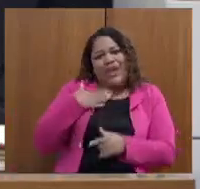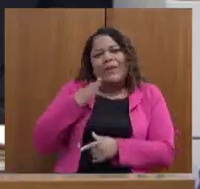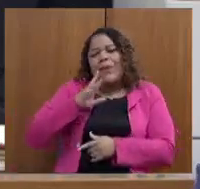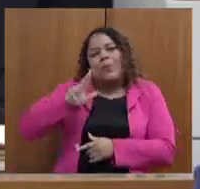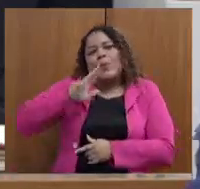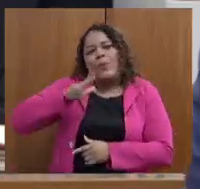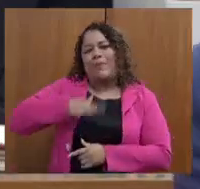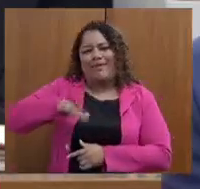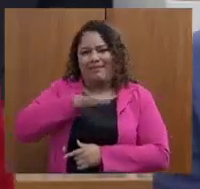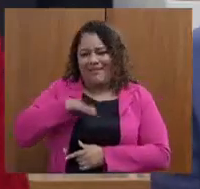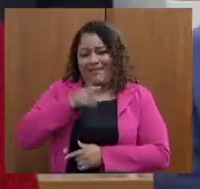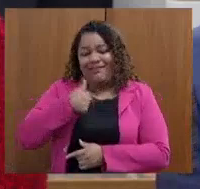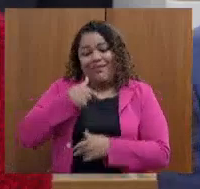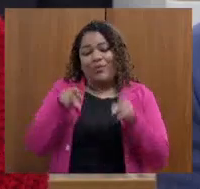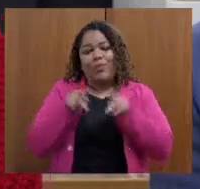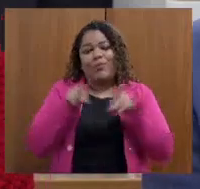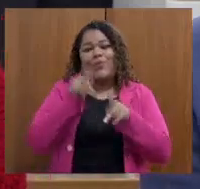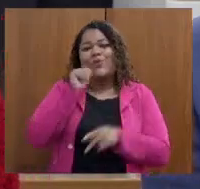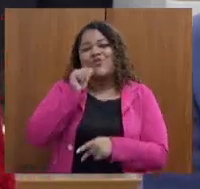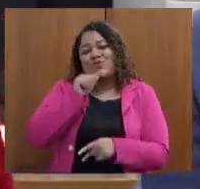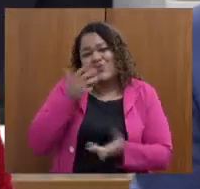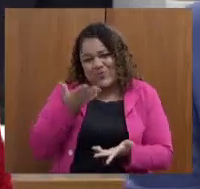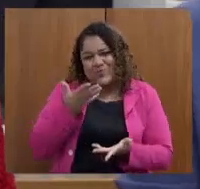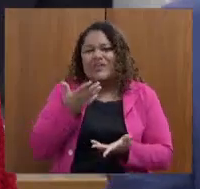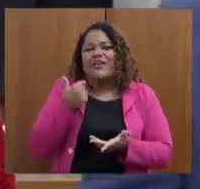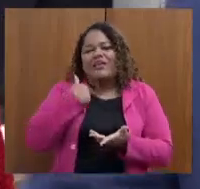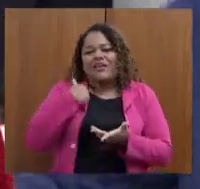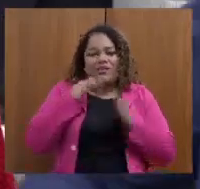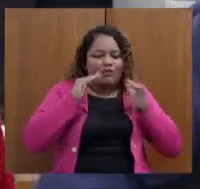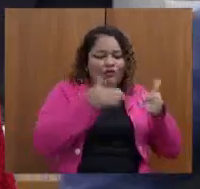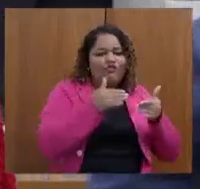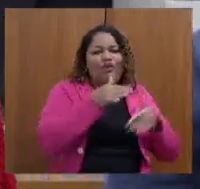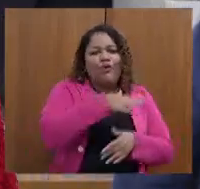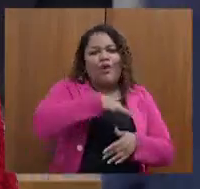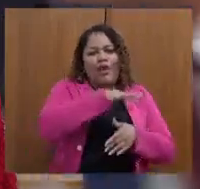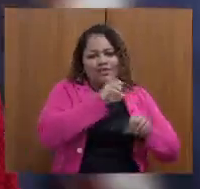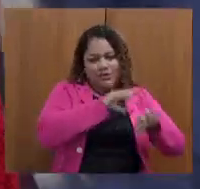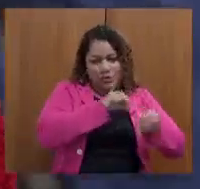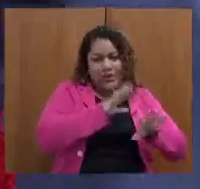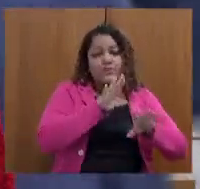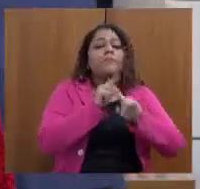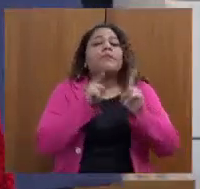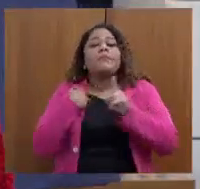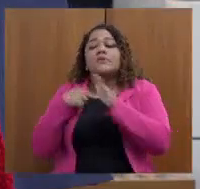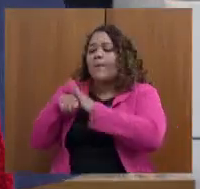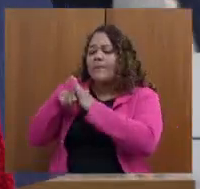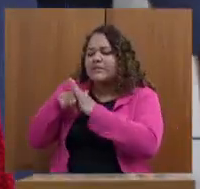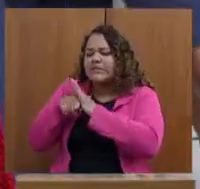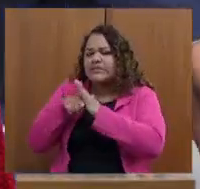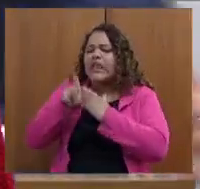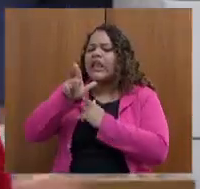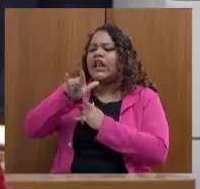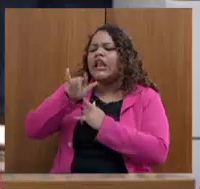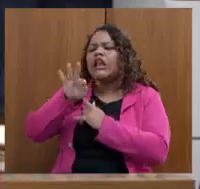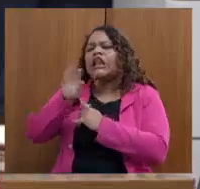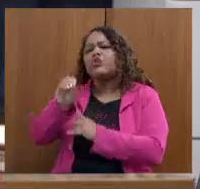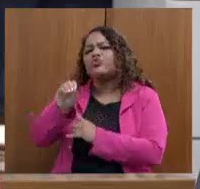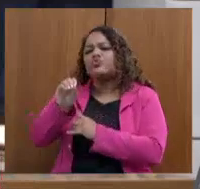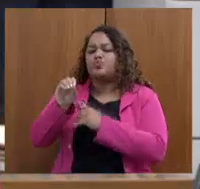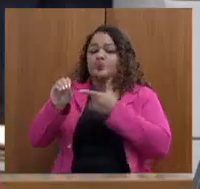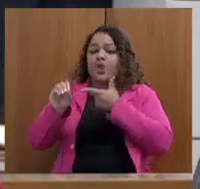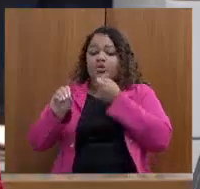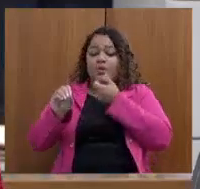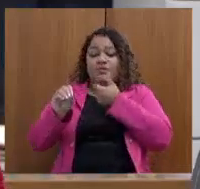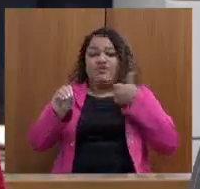Sou professora Então me Dedico muita pauta da educação mas olha só a valorização do lítio em 2021 foi de